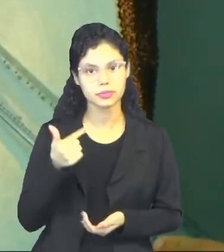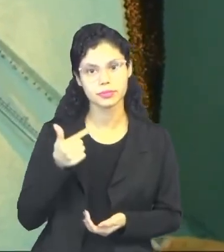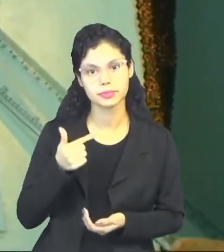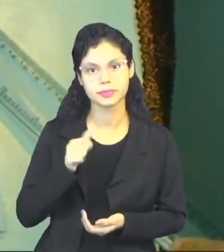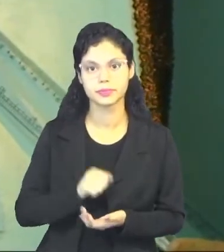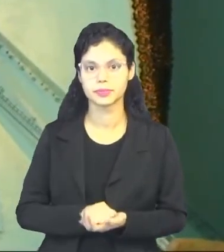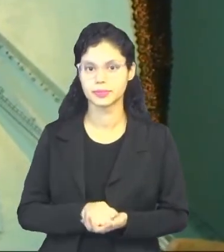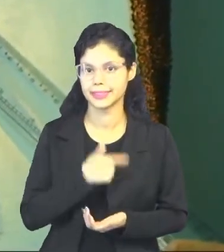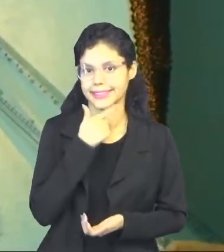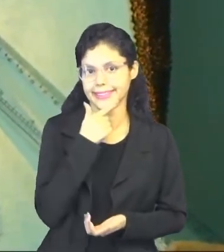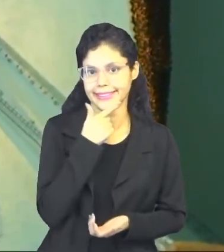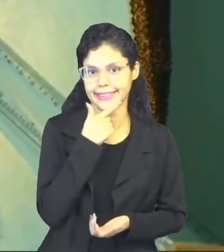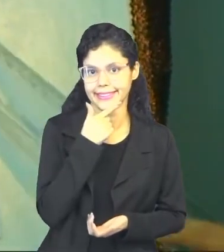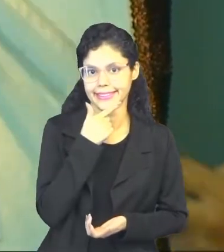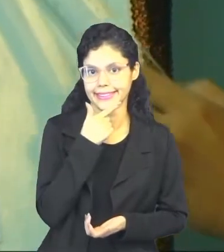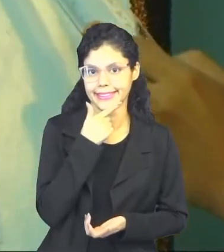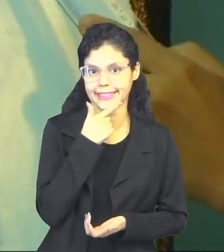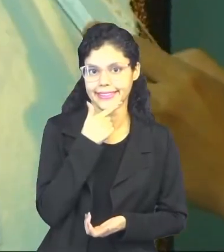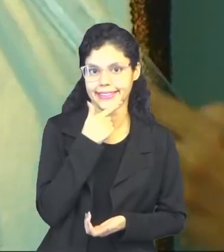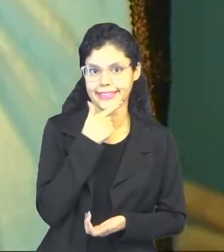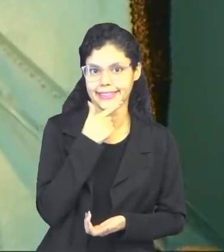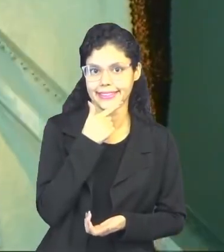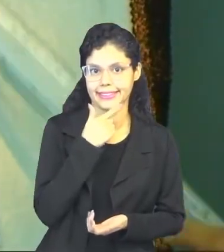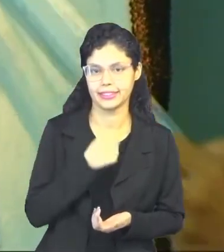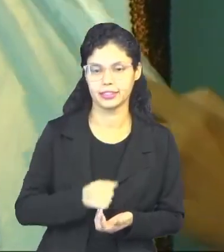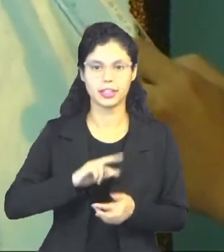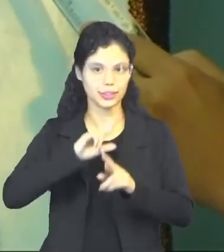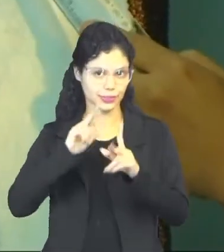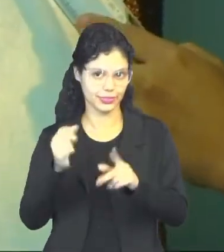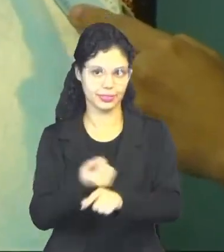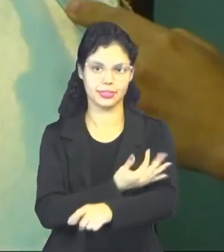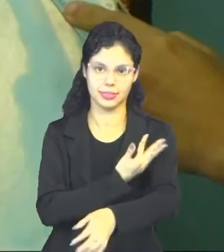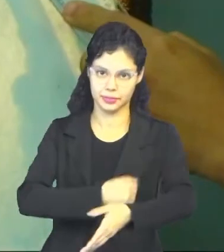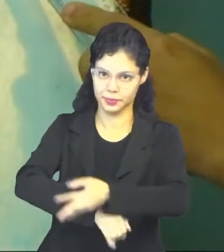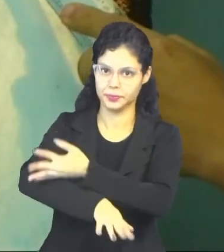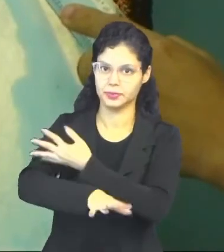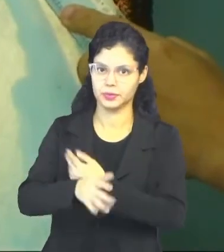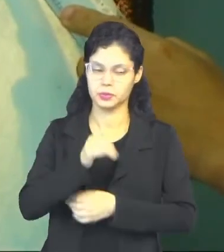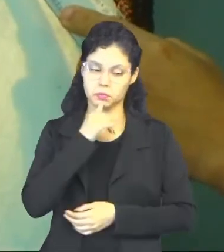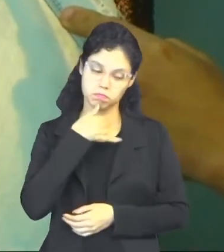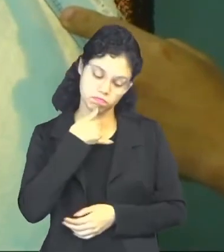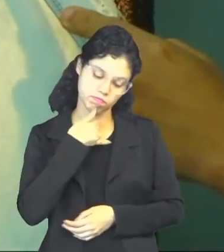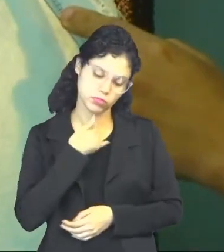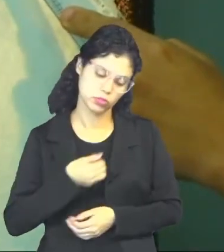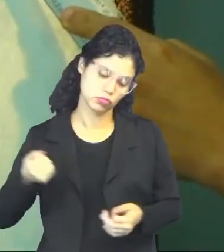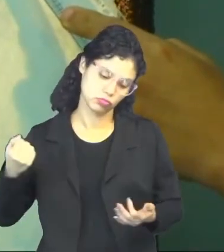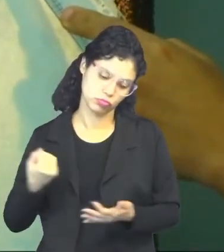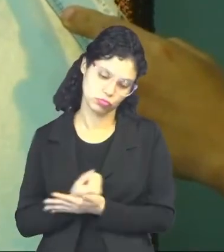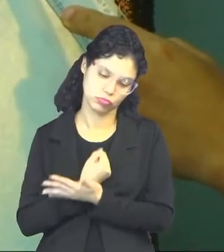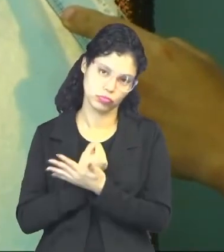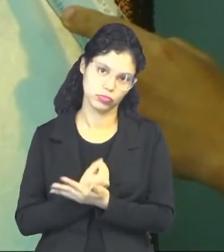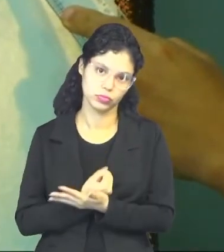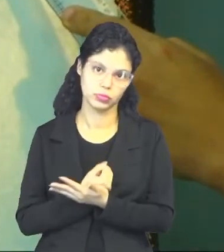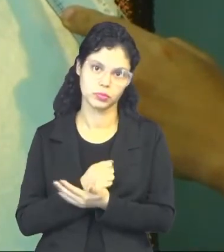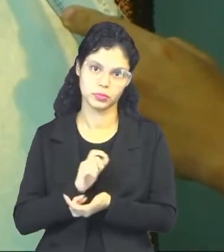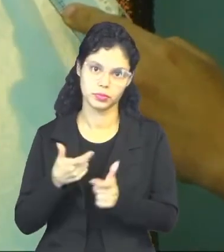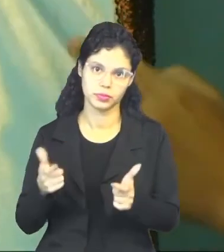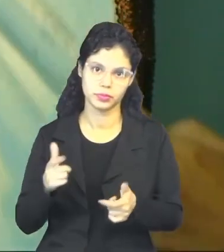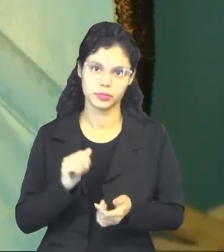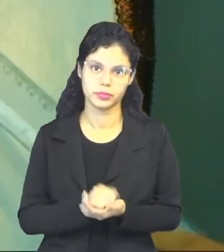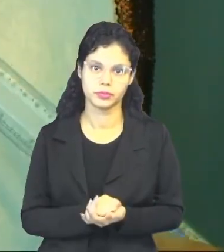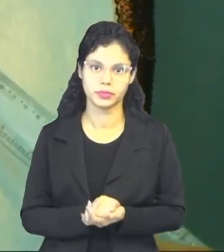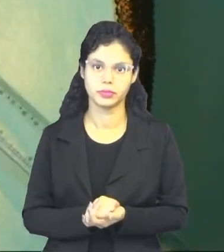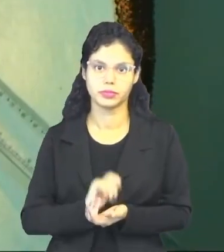quadrinho, está vendo a diferença de emoção dela aqui, ó? Triste, meio desanimada, com o peixão aí do lado,